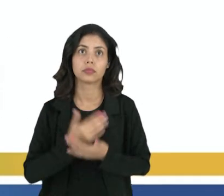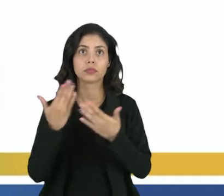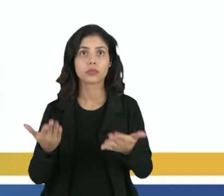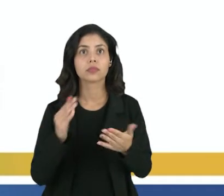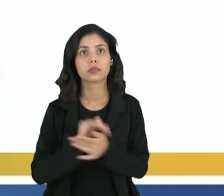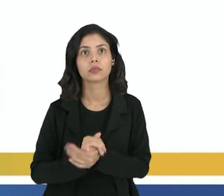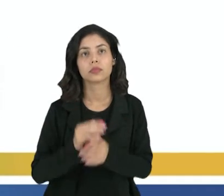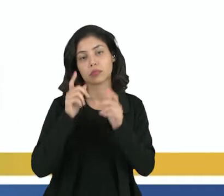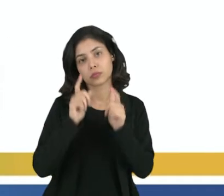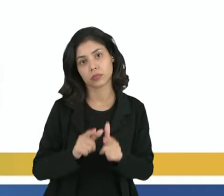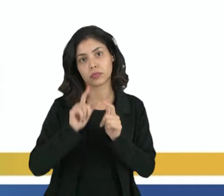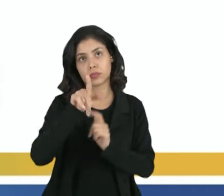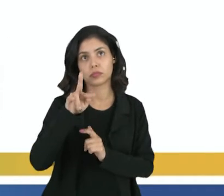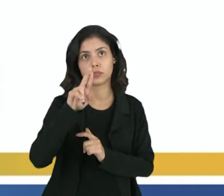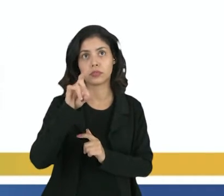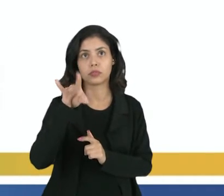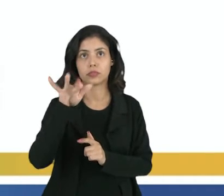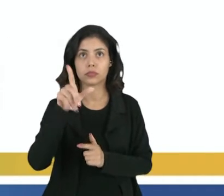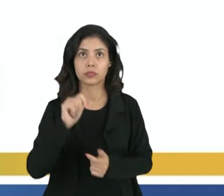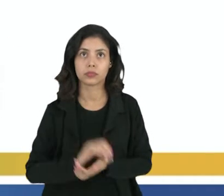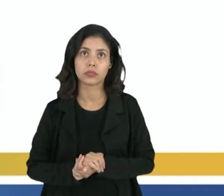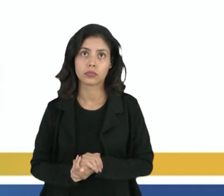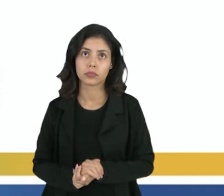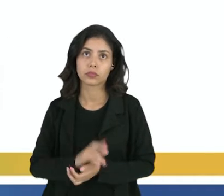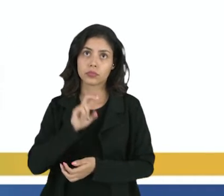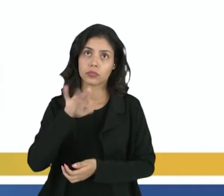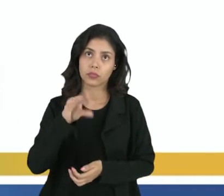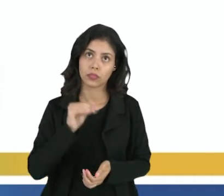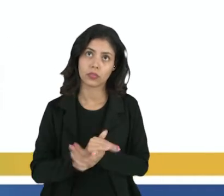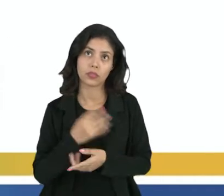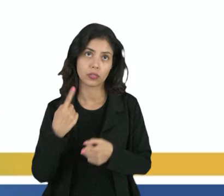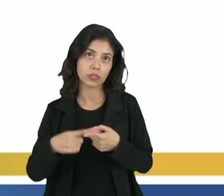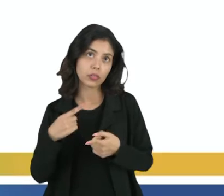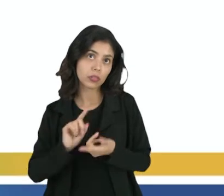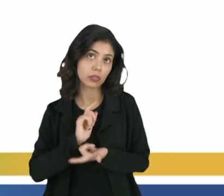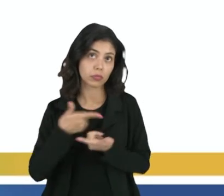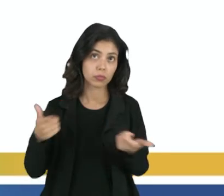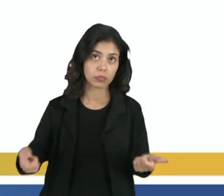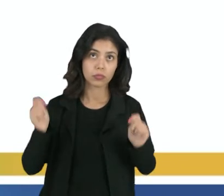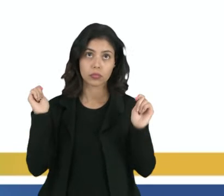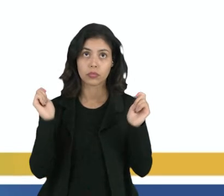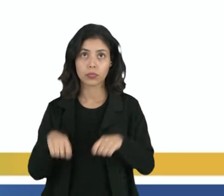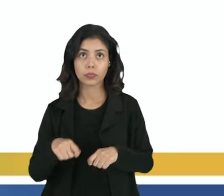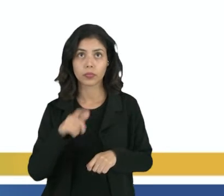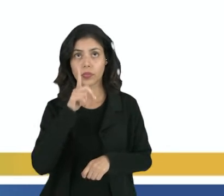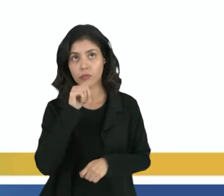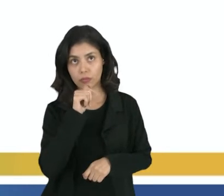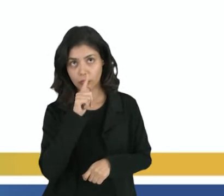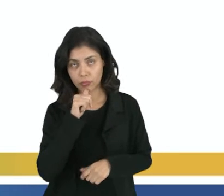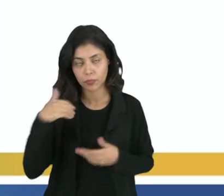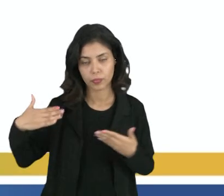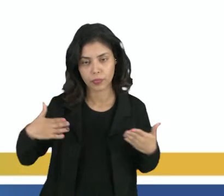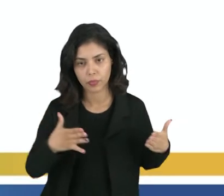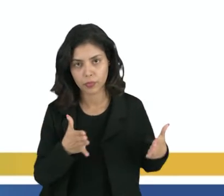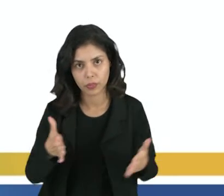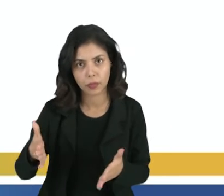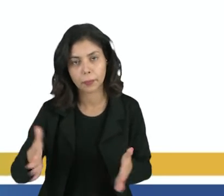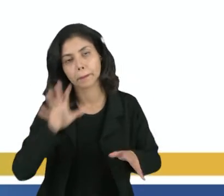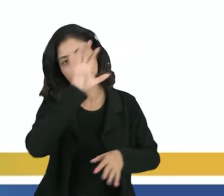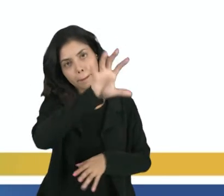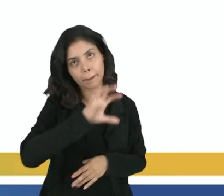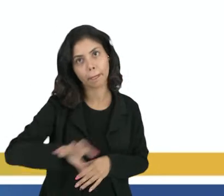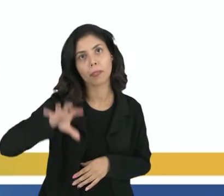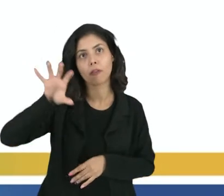em razão da sua posição latitudinal, e úmido por causa da sua grande disponibilidade de